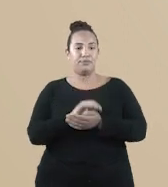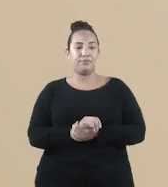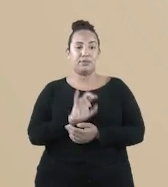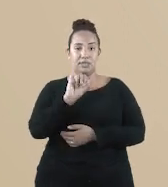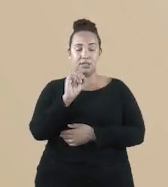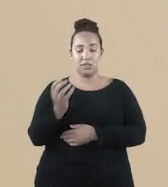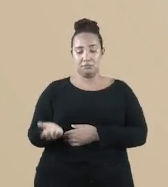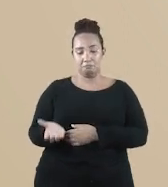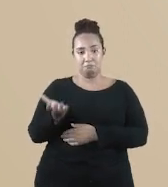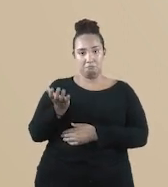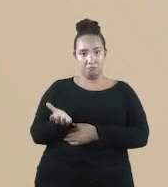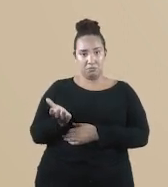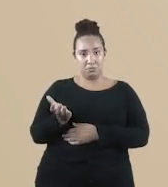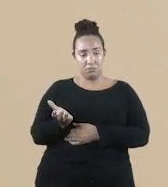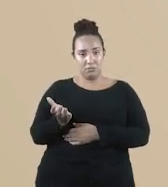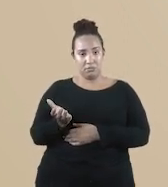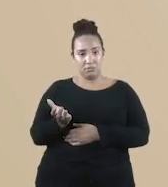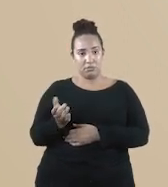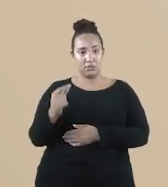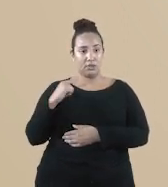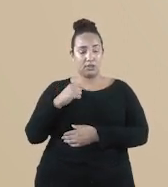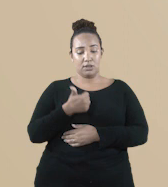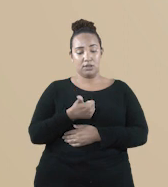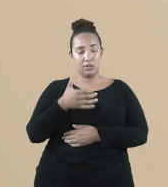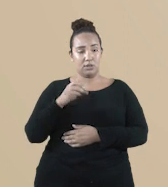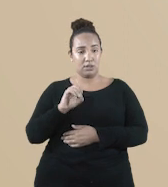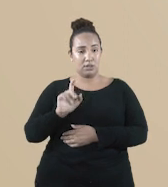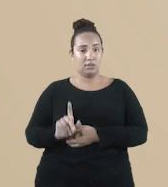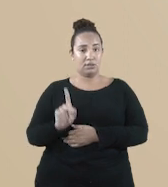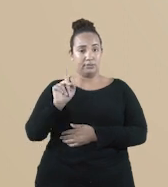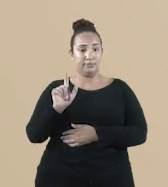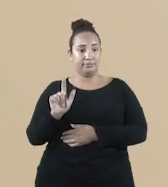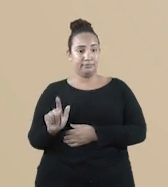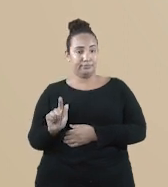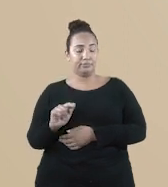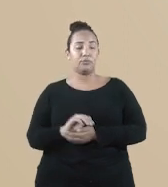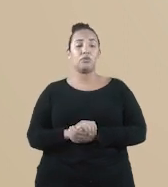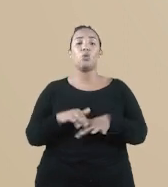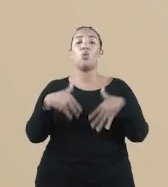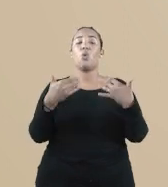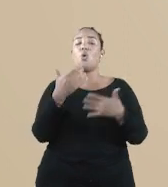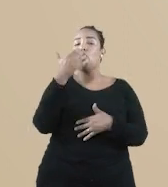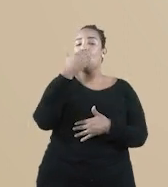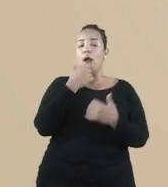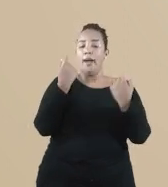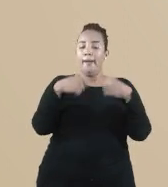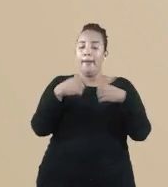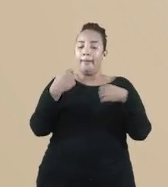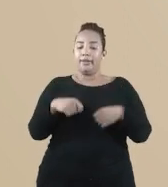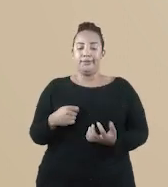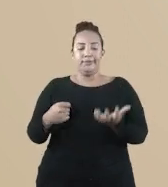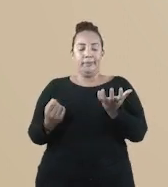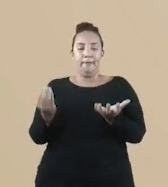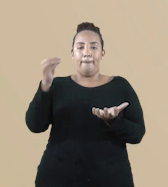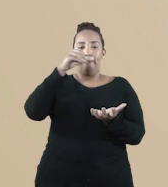lado da balança ele tem 10 quilos, quais ou qual fruta ele deve colocar